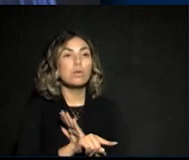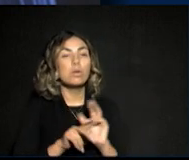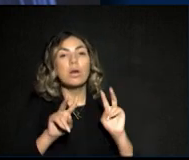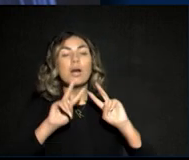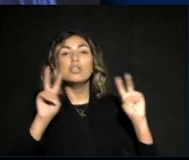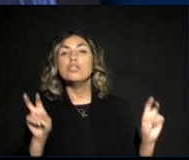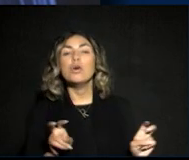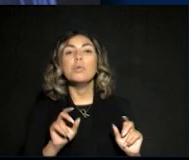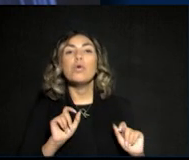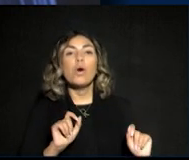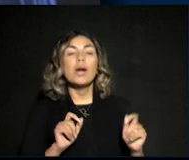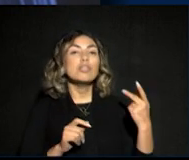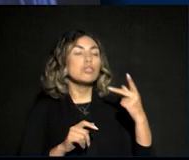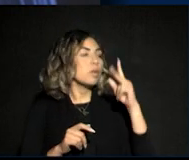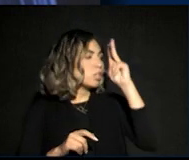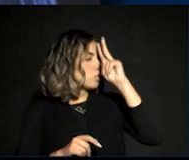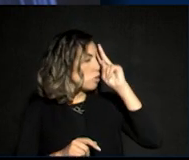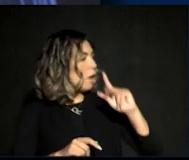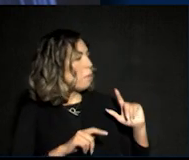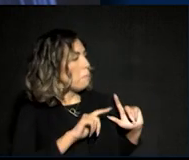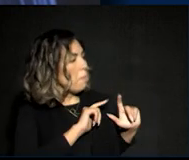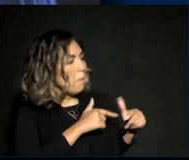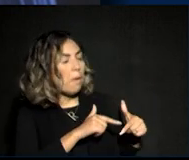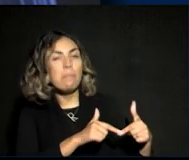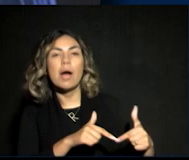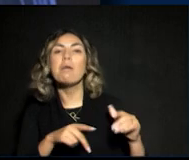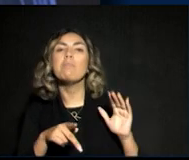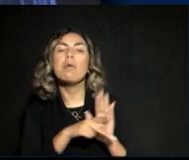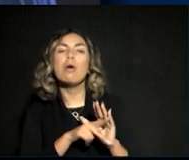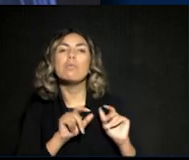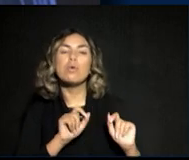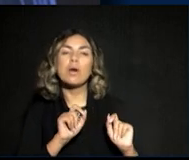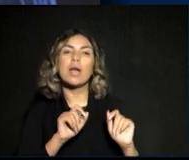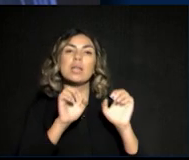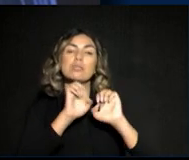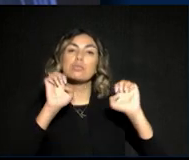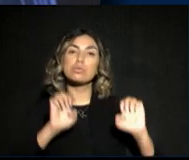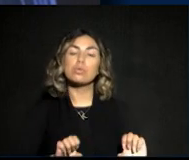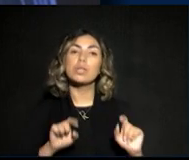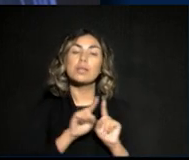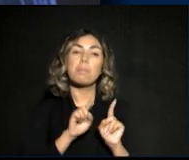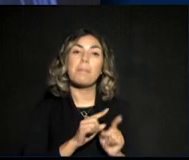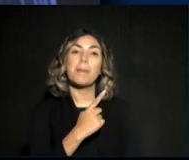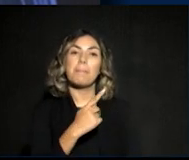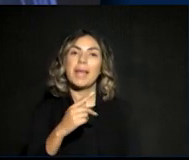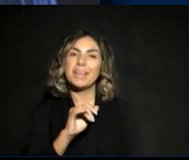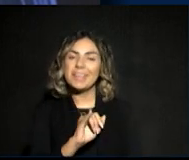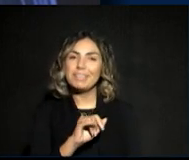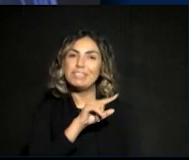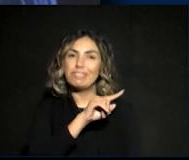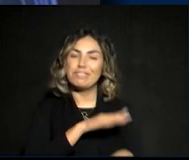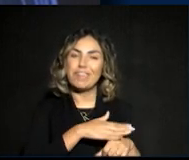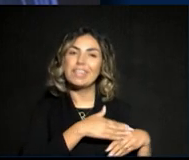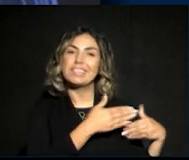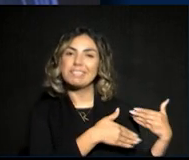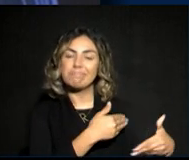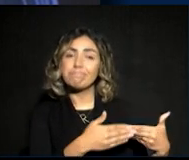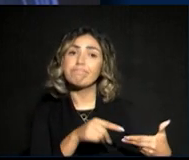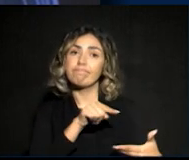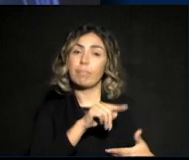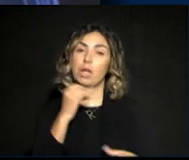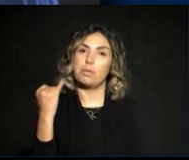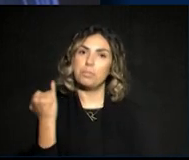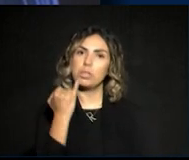ao seu a sua trajetória no ministério da infraestrutura e é o programa de ppp's que só tem uma uma